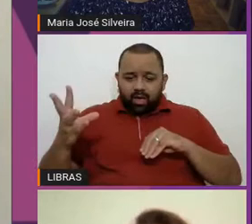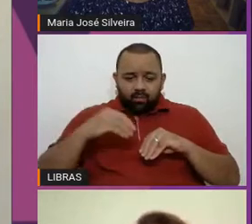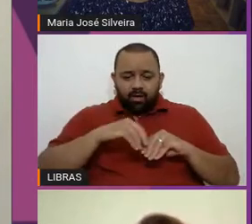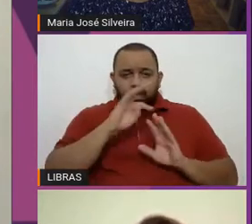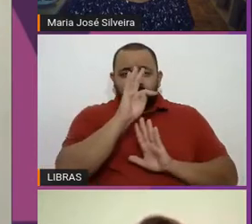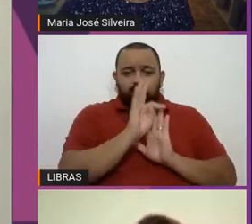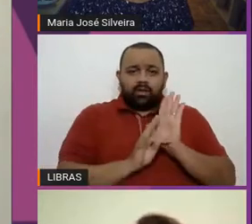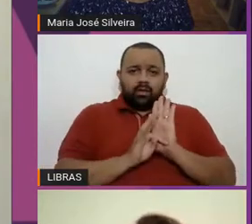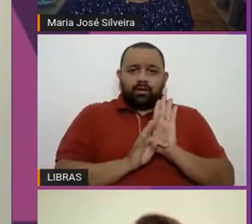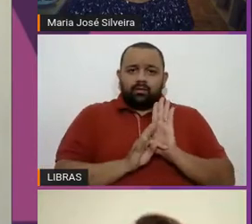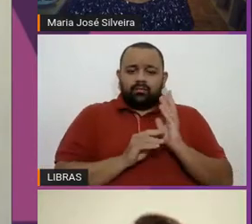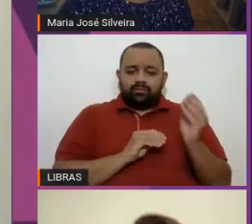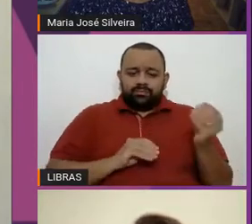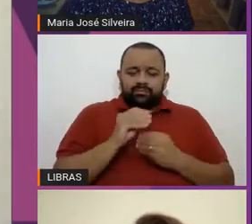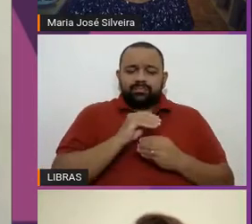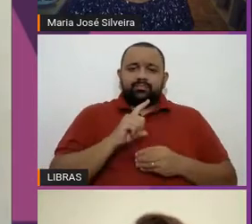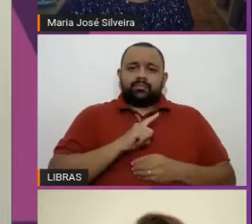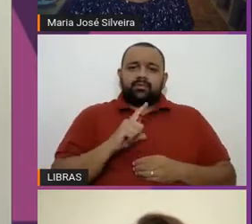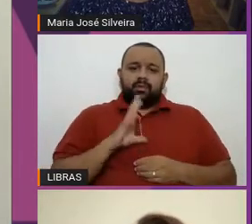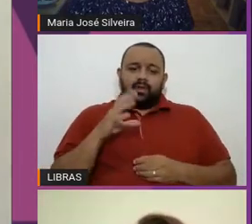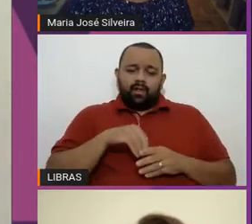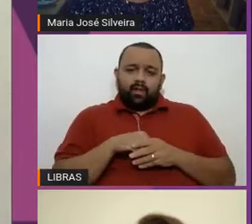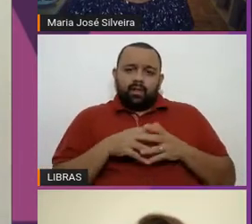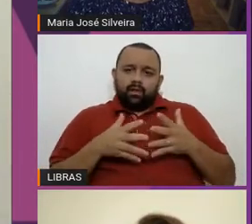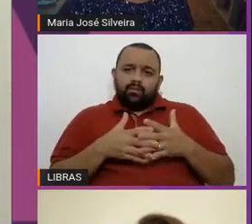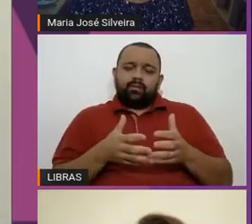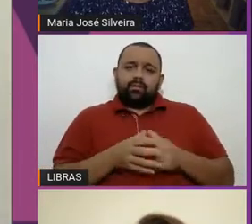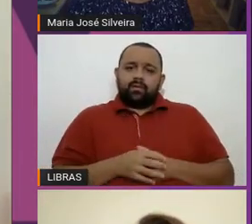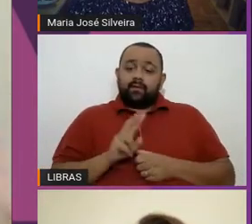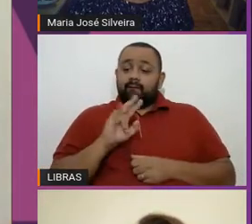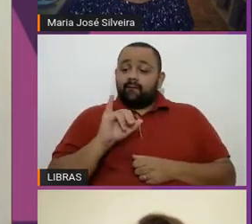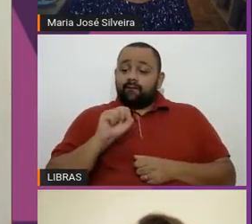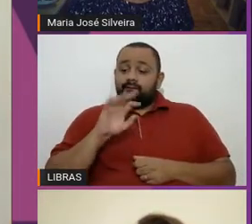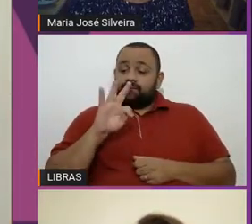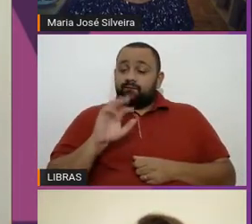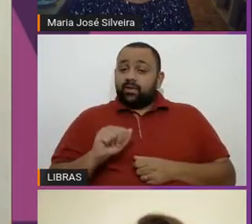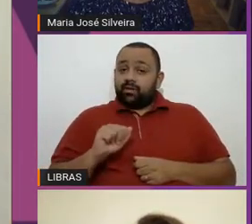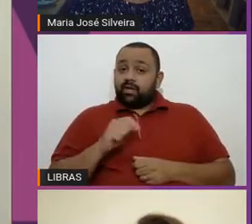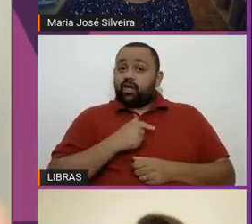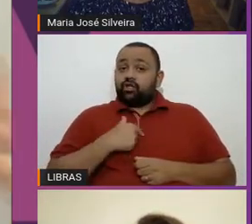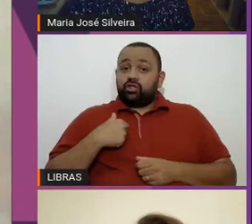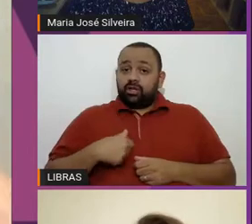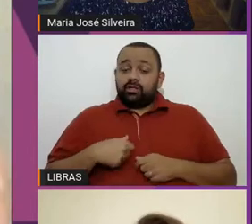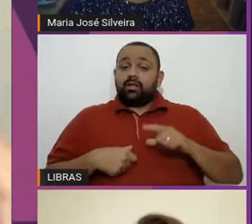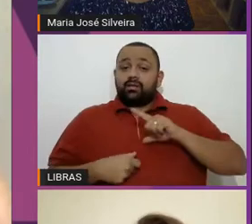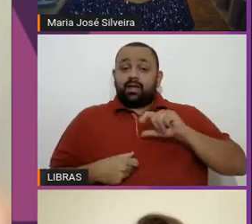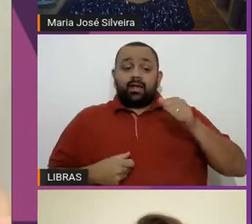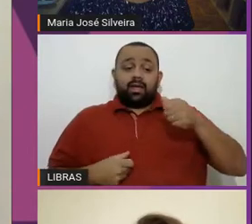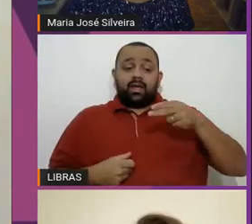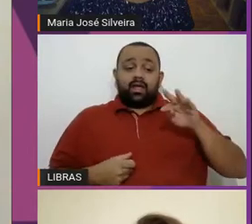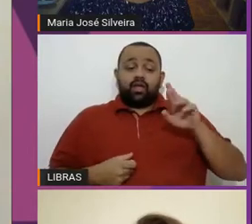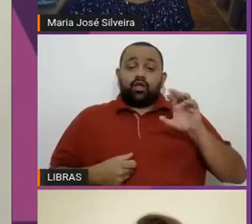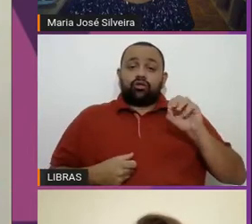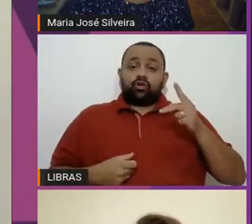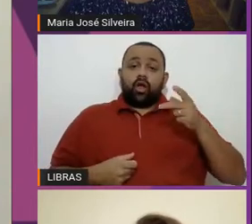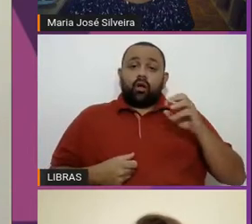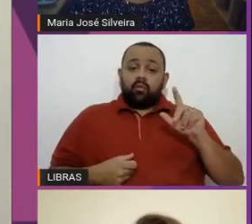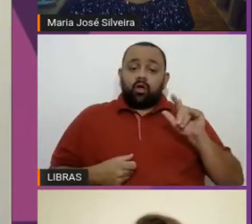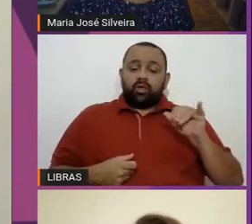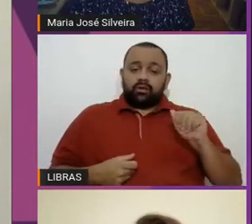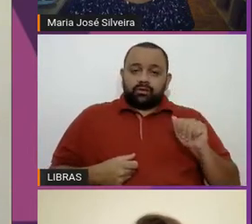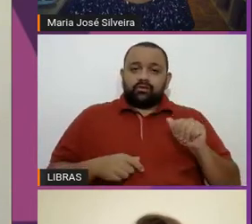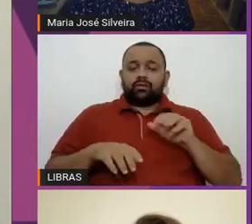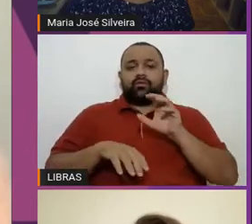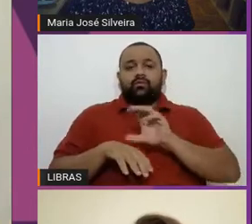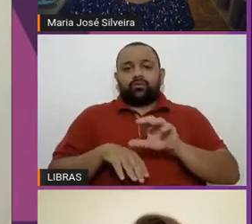eu acho que a gente vamos sim premiando minha vista chinesa tem muito de Antropologia por exemplo e também tem muito da filosofia do